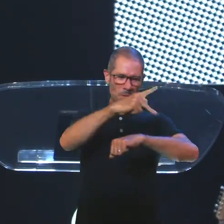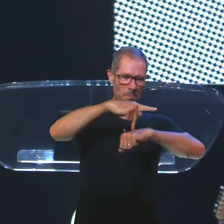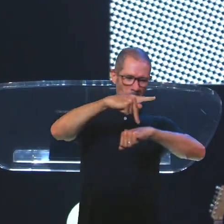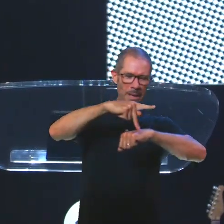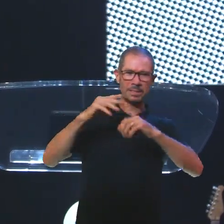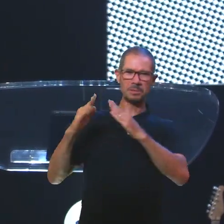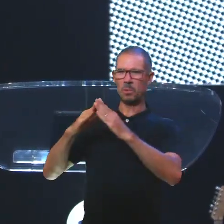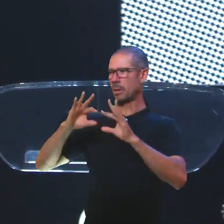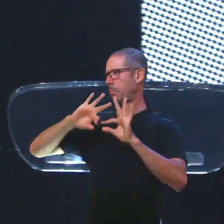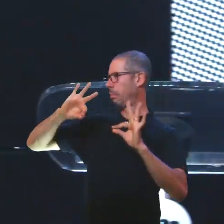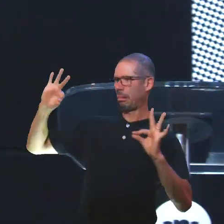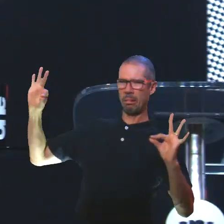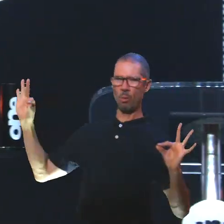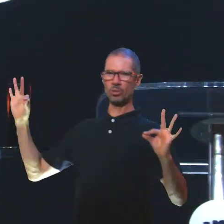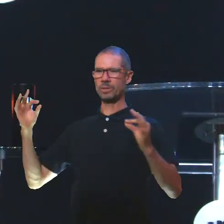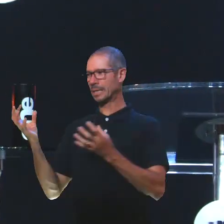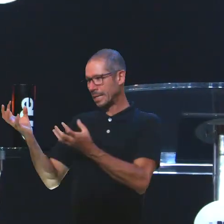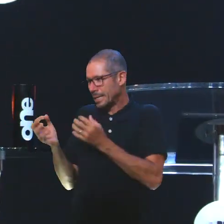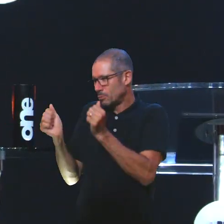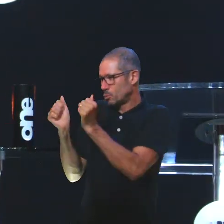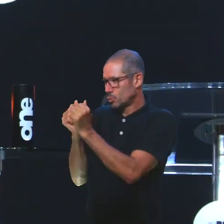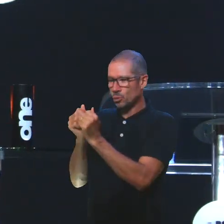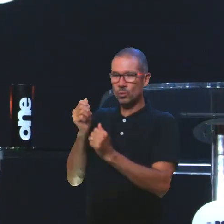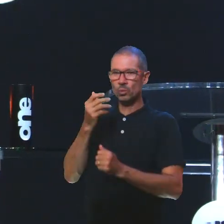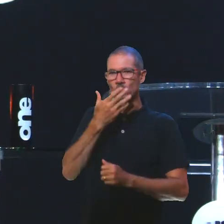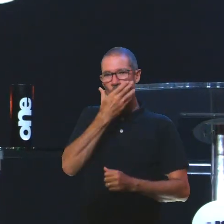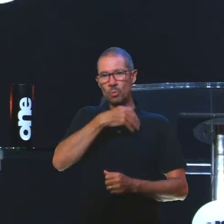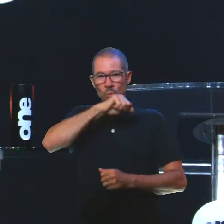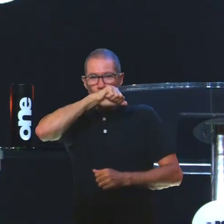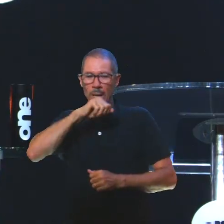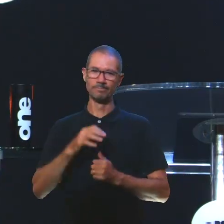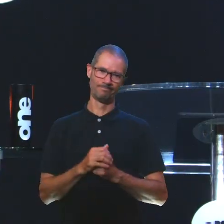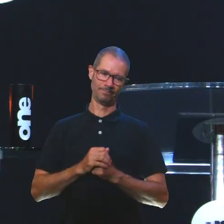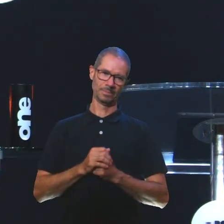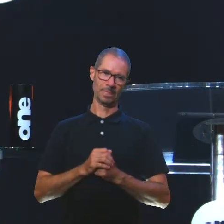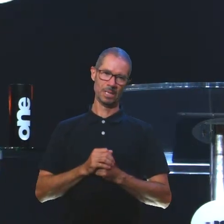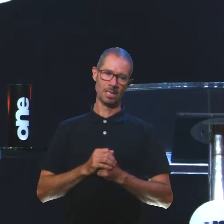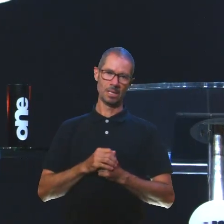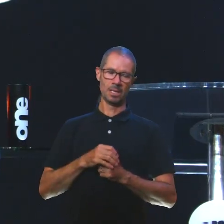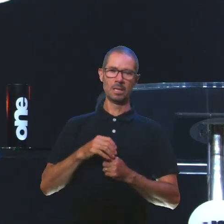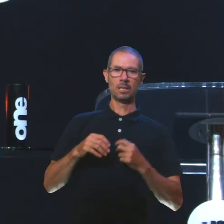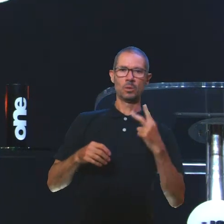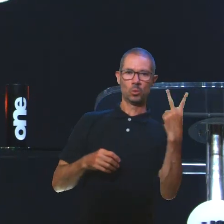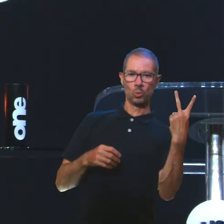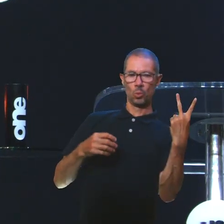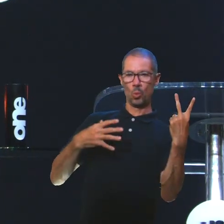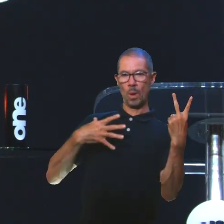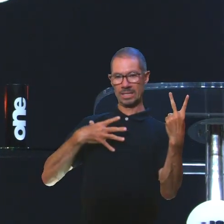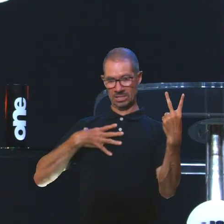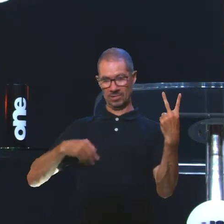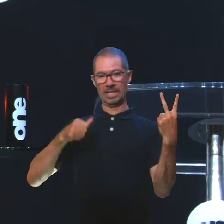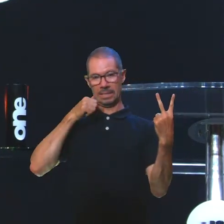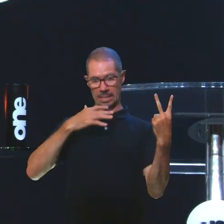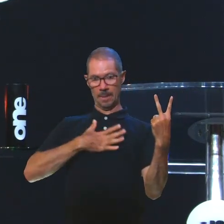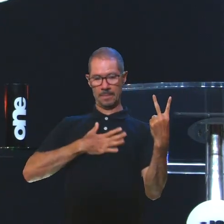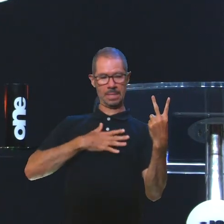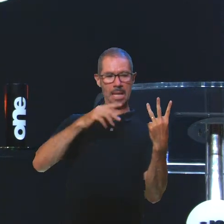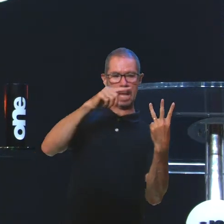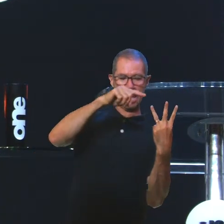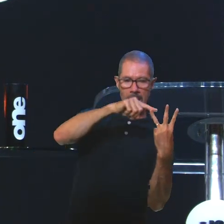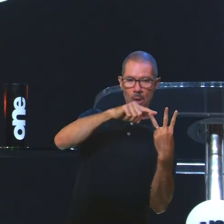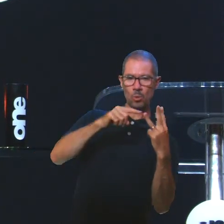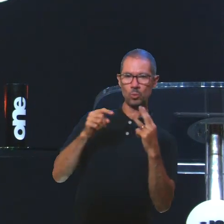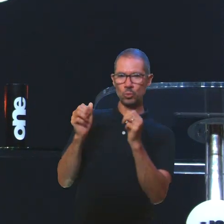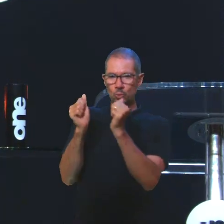diferente. Eu só quero passar tempo com meu pai. Então fui eu, ele e minhas 2 filhas, passando o dia